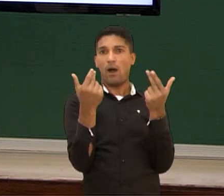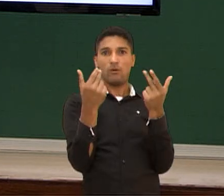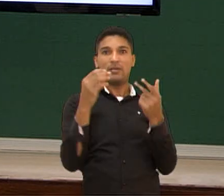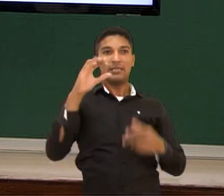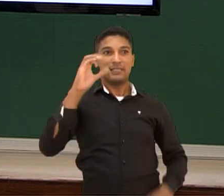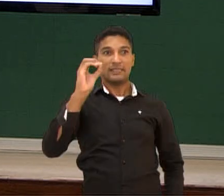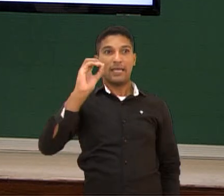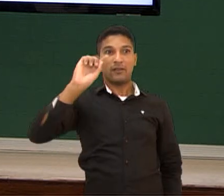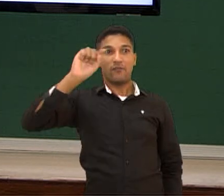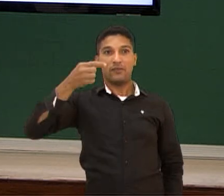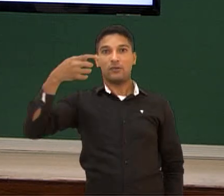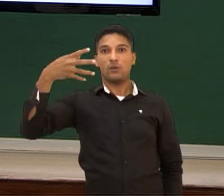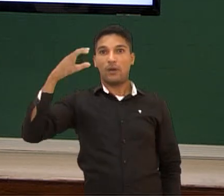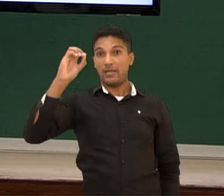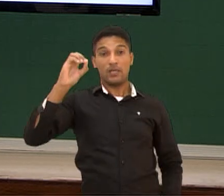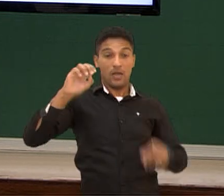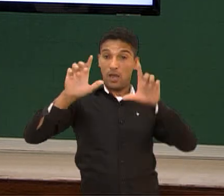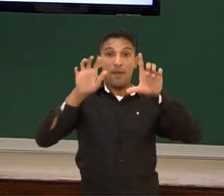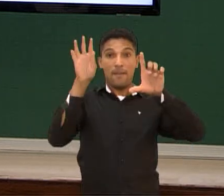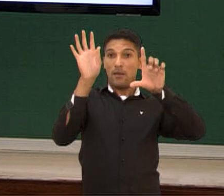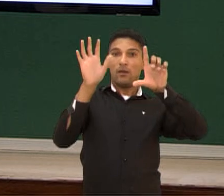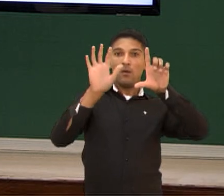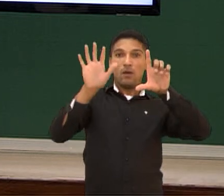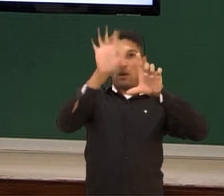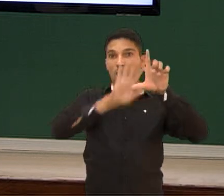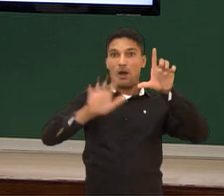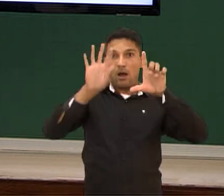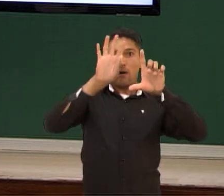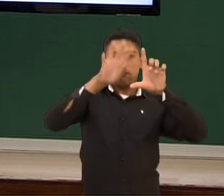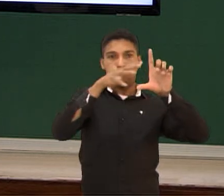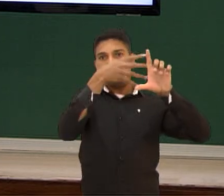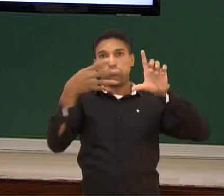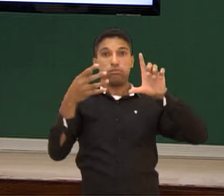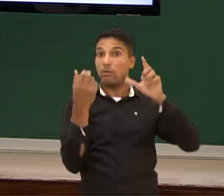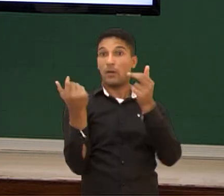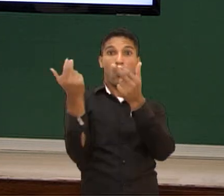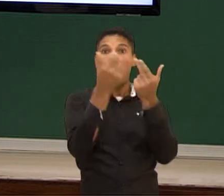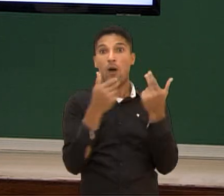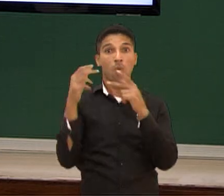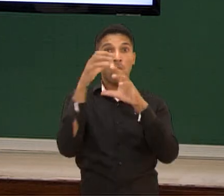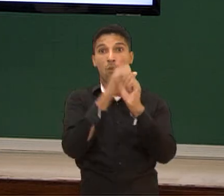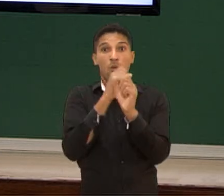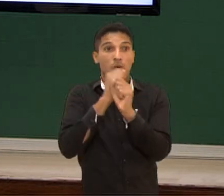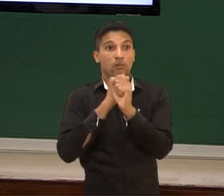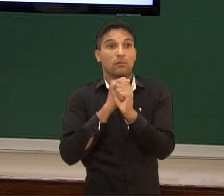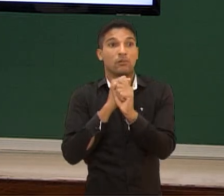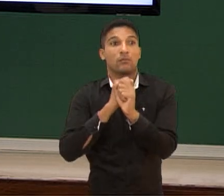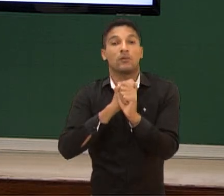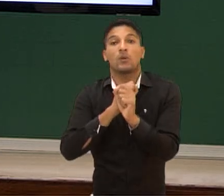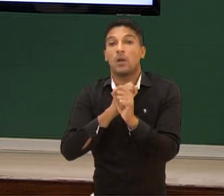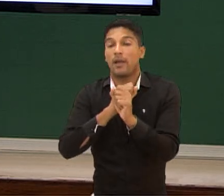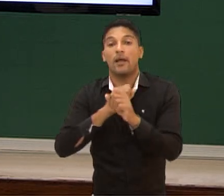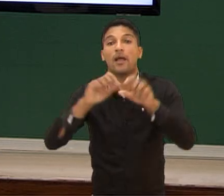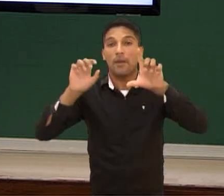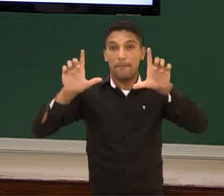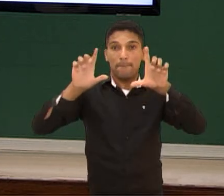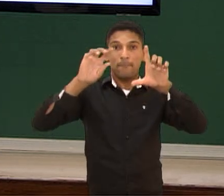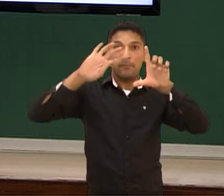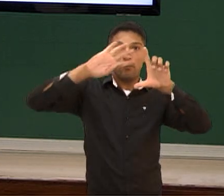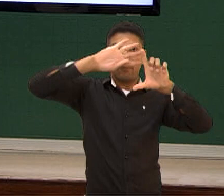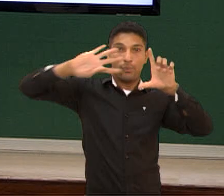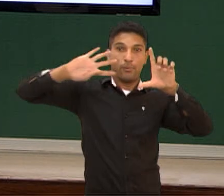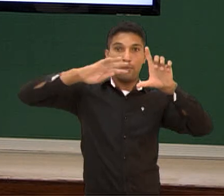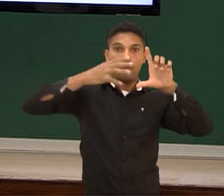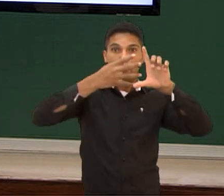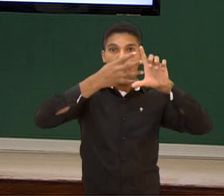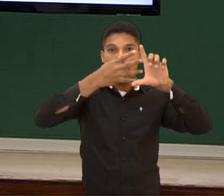uma fração 4 décimos ou eu tenho uma fração 40 centésimos, a representação do todo, ela é o quê?